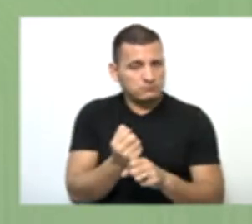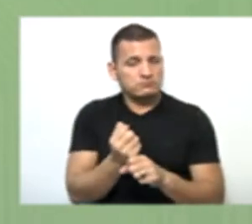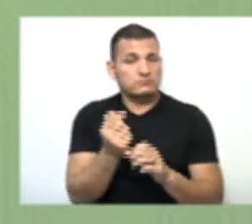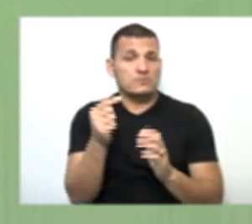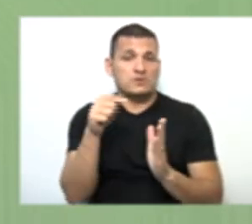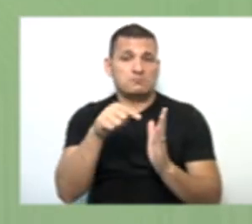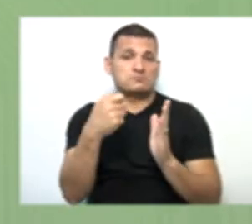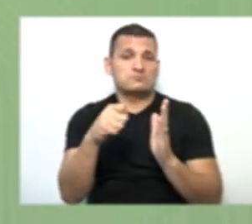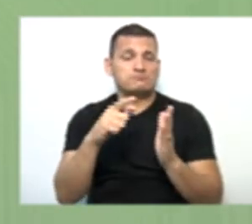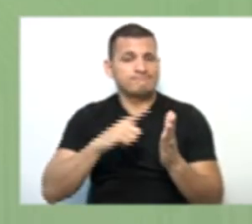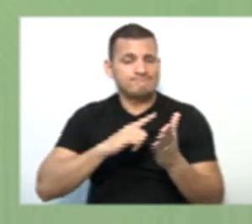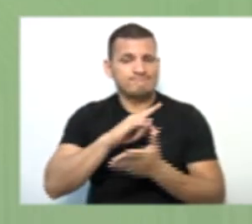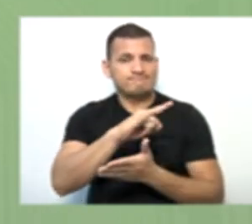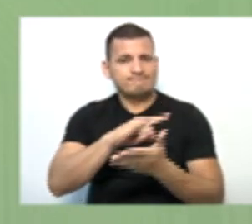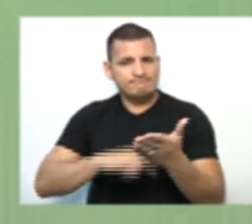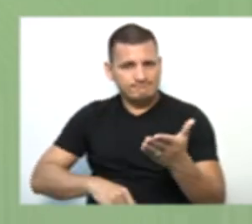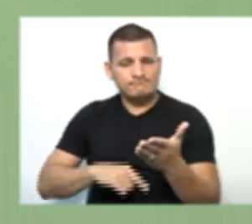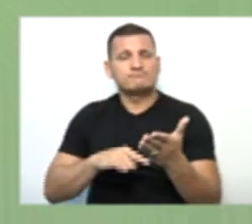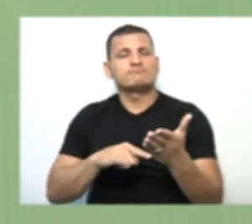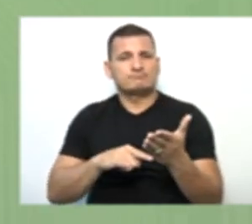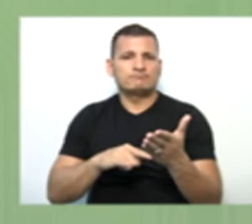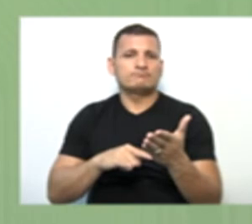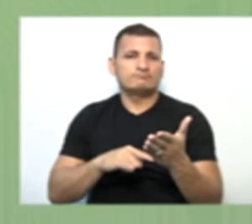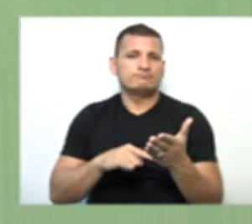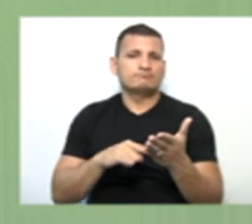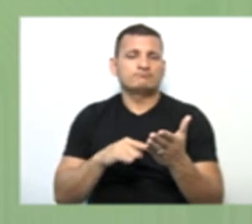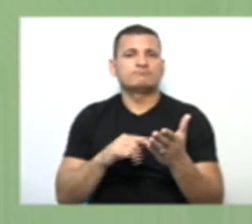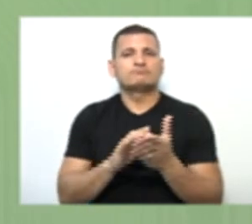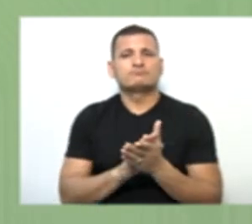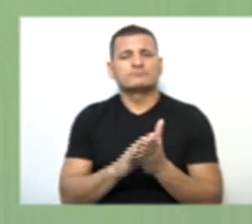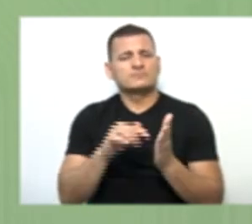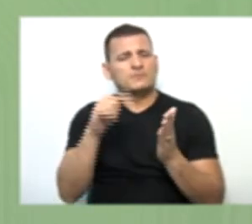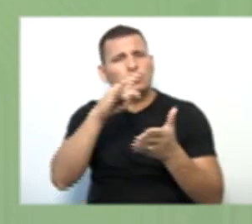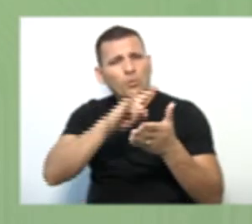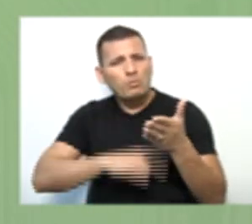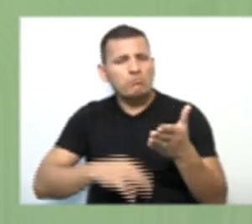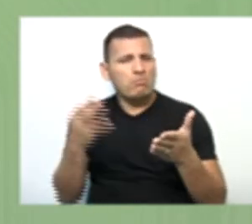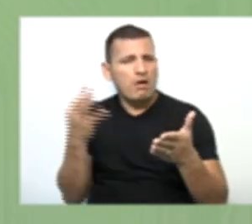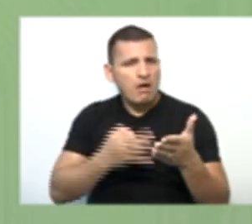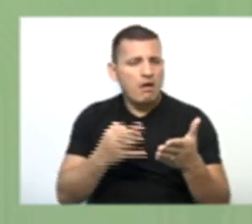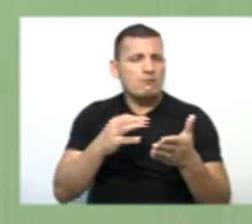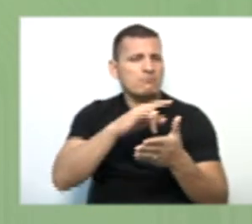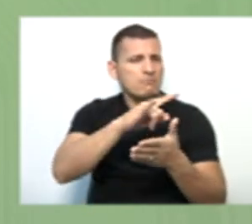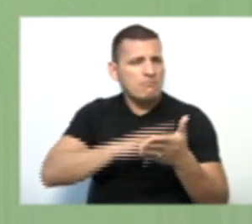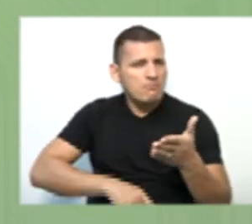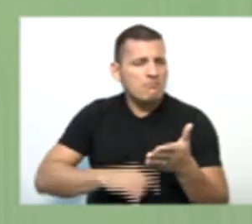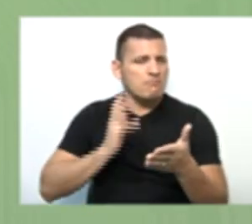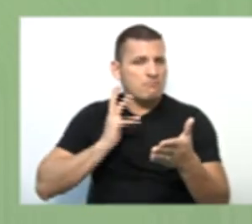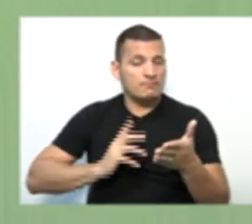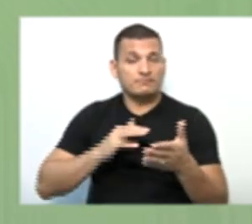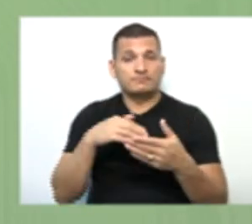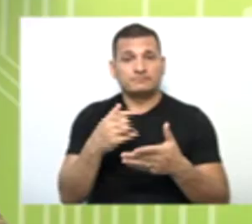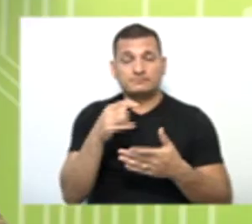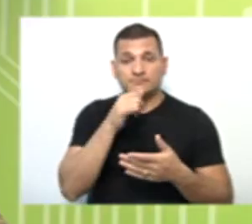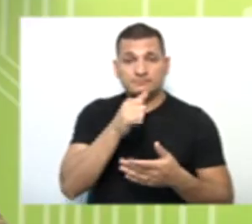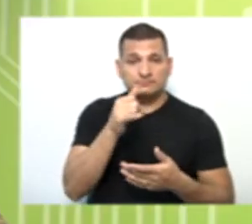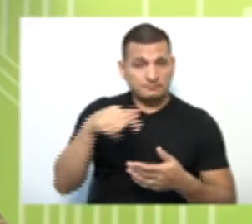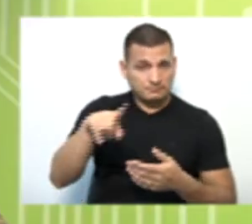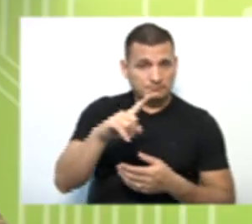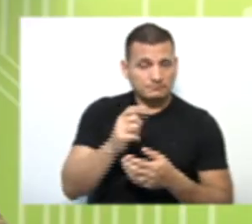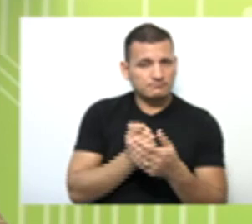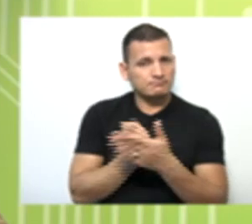em documentação hábil e idônea. Então, quando eu disse que você compra produto de limpeza lá para a